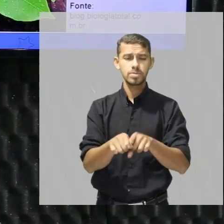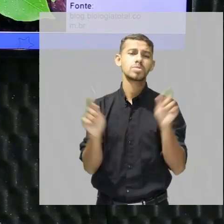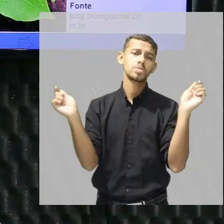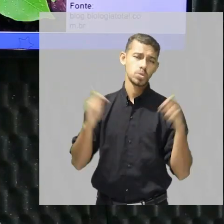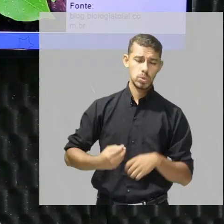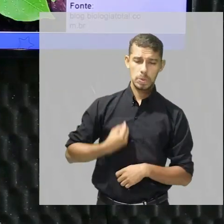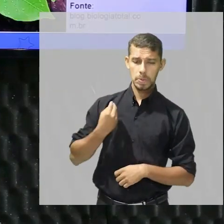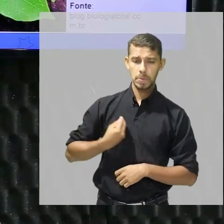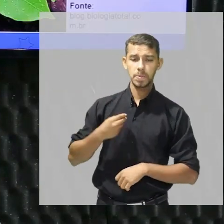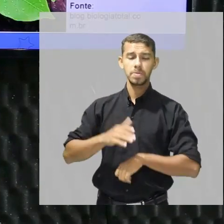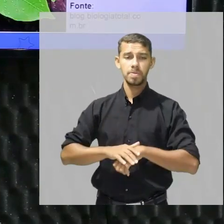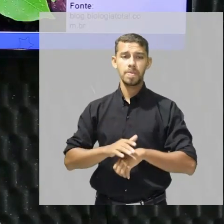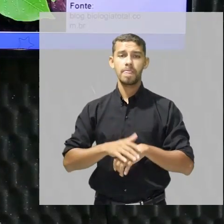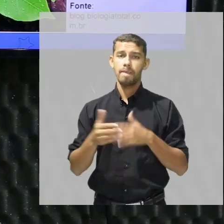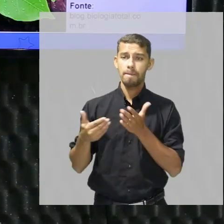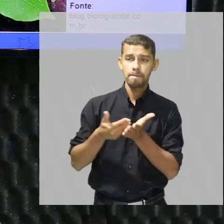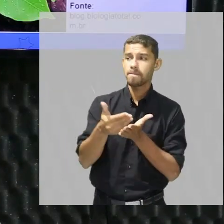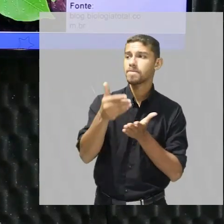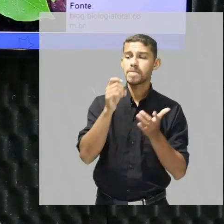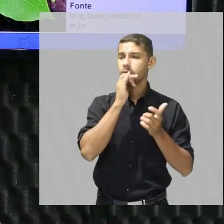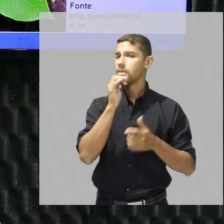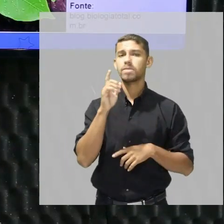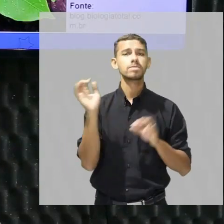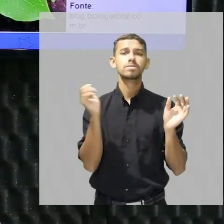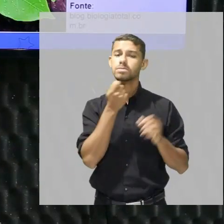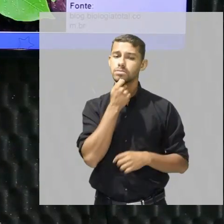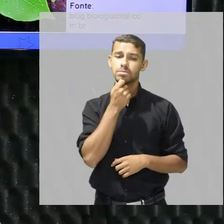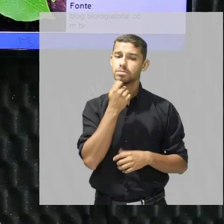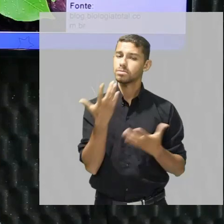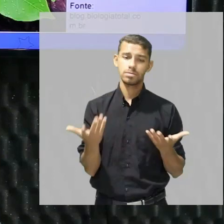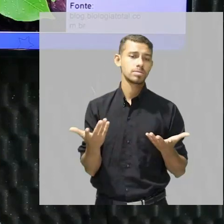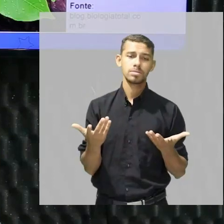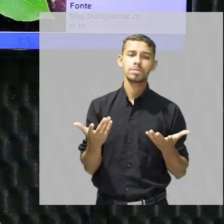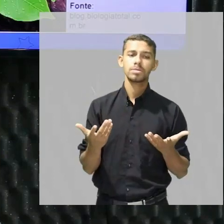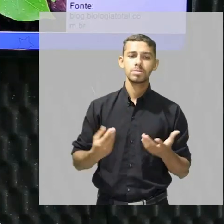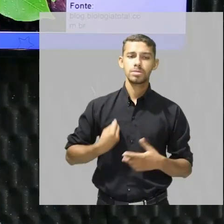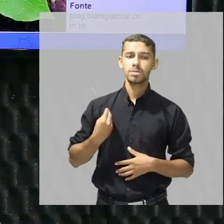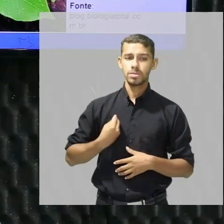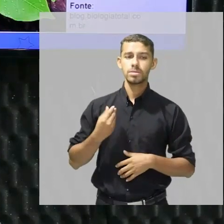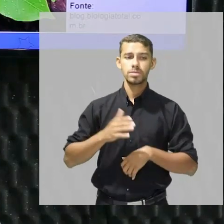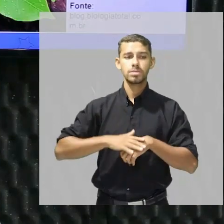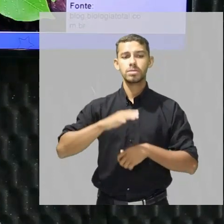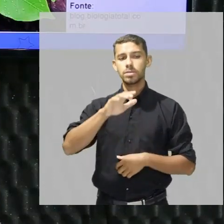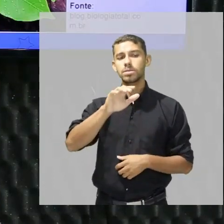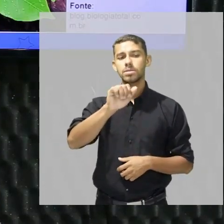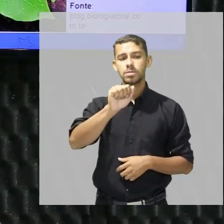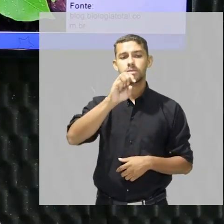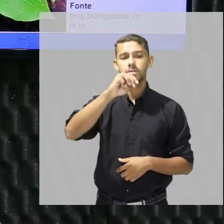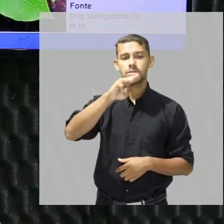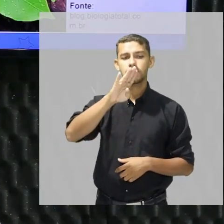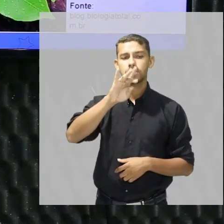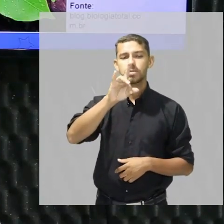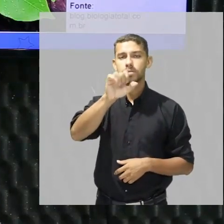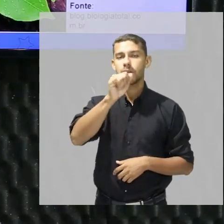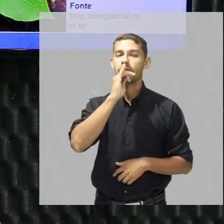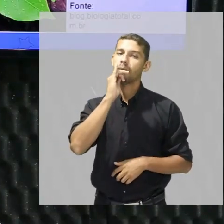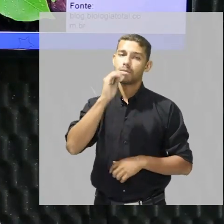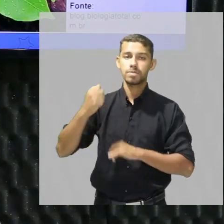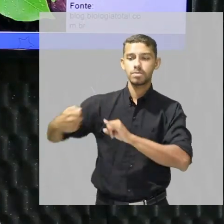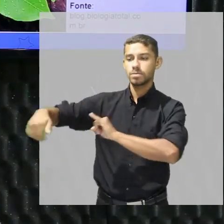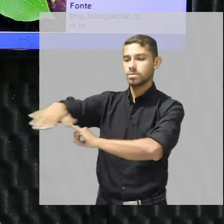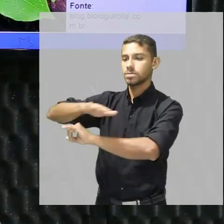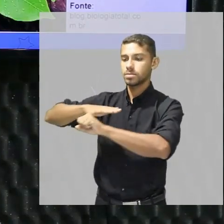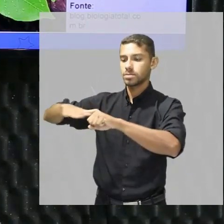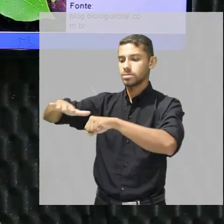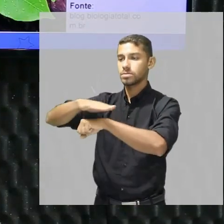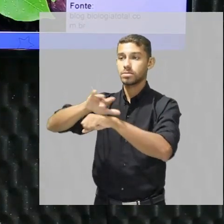esse ambiente que inicialmente não estava habitado. Então imagina, por exemplo, uma ilha, um nascimento de uma